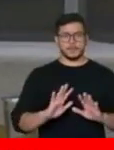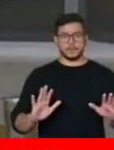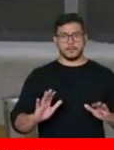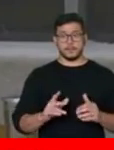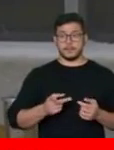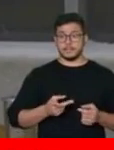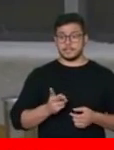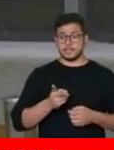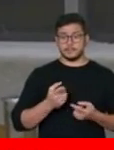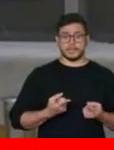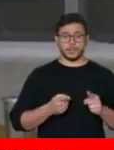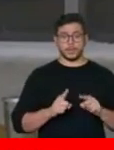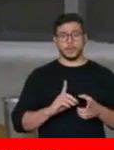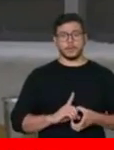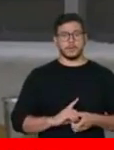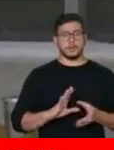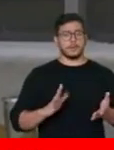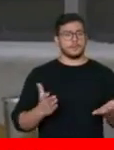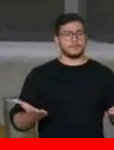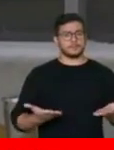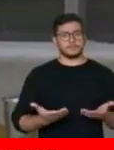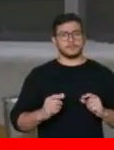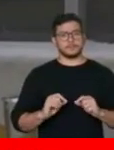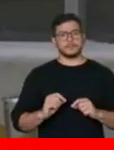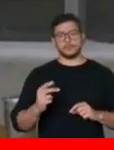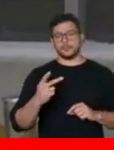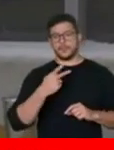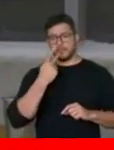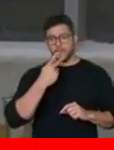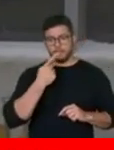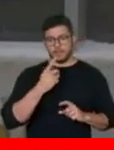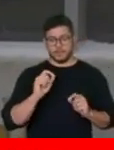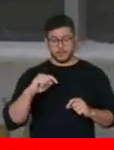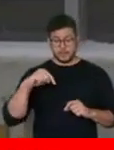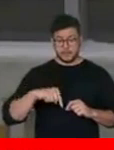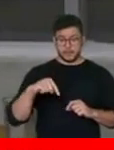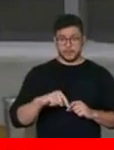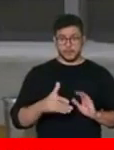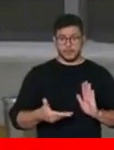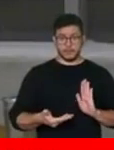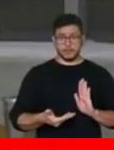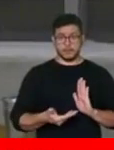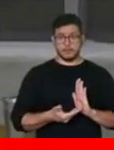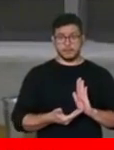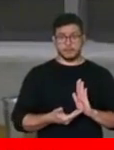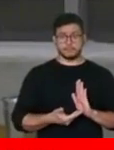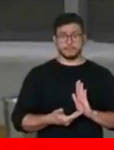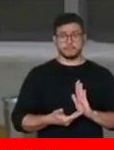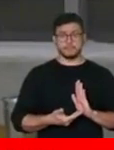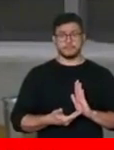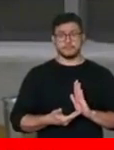agora, presidente, faz coro e diz que aqui na Câmara, diz ele, o próprio presidente Jair Bolsonaro, que com